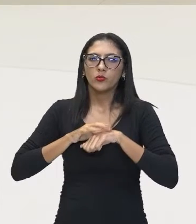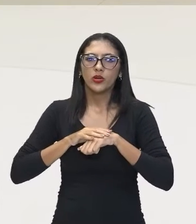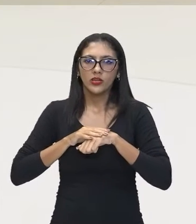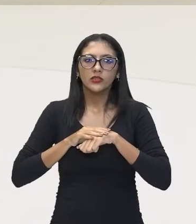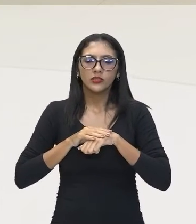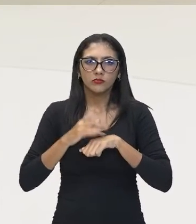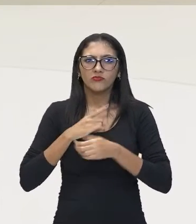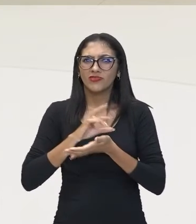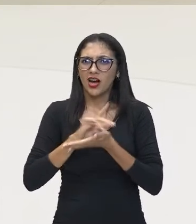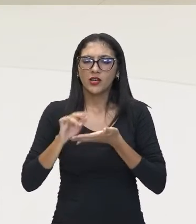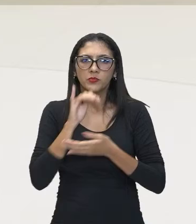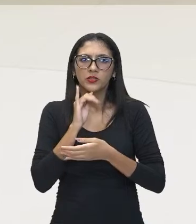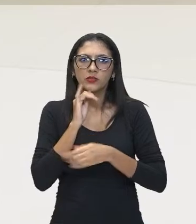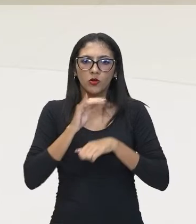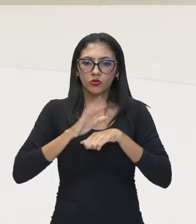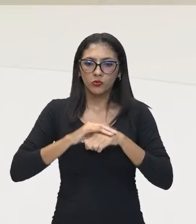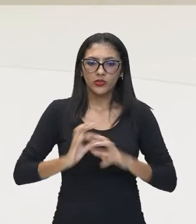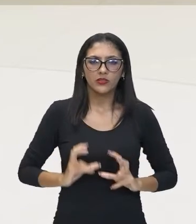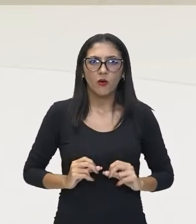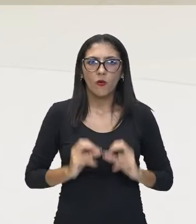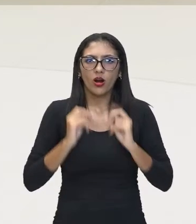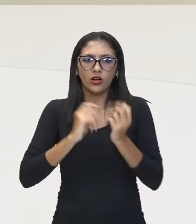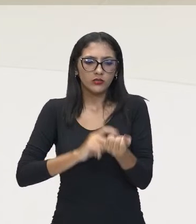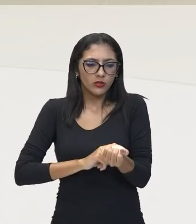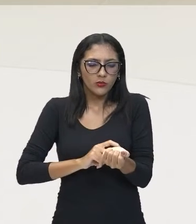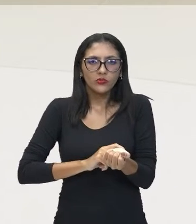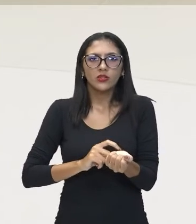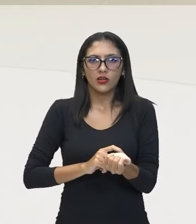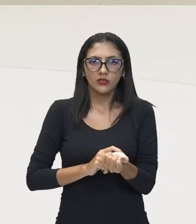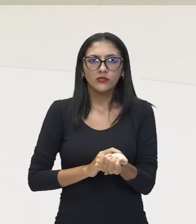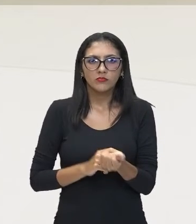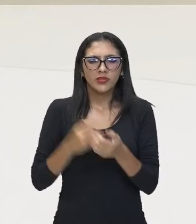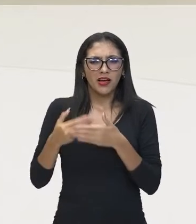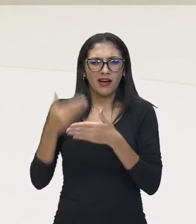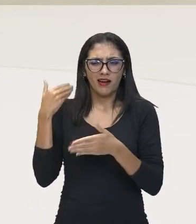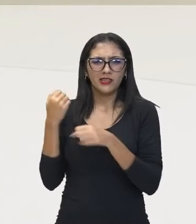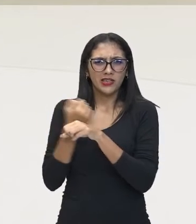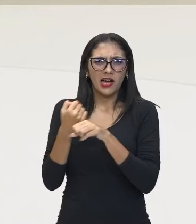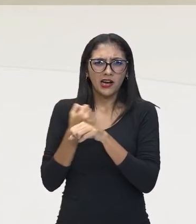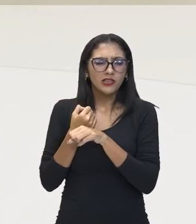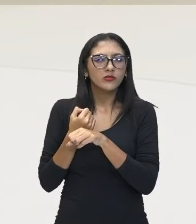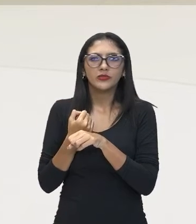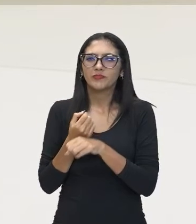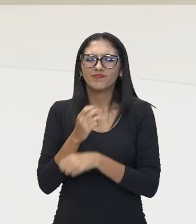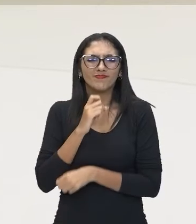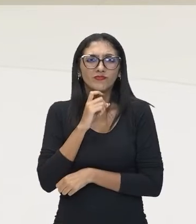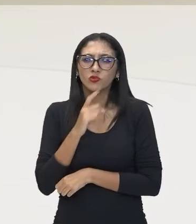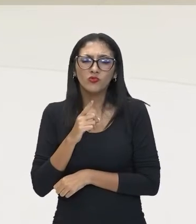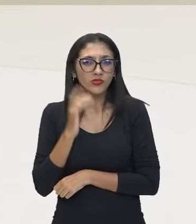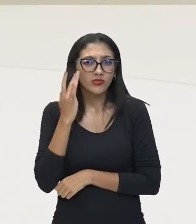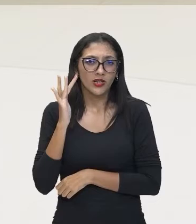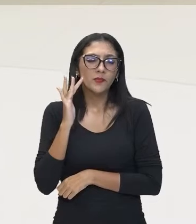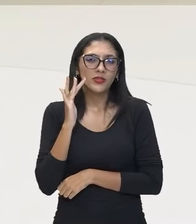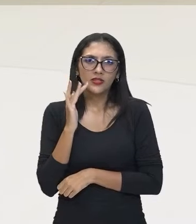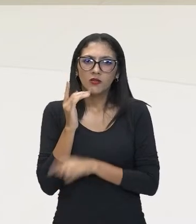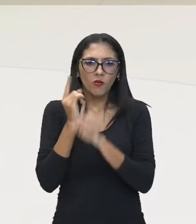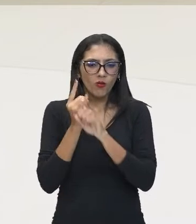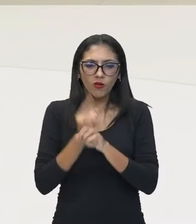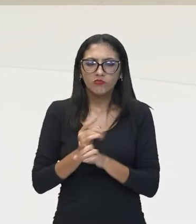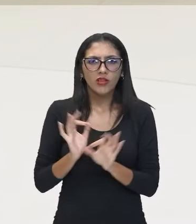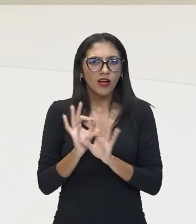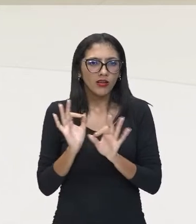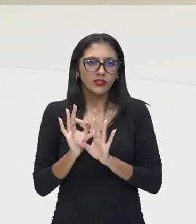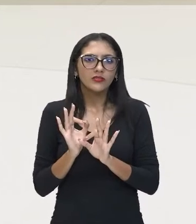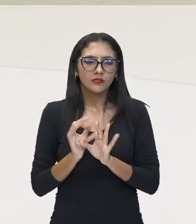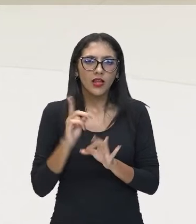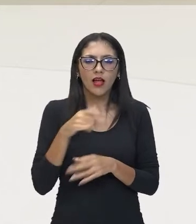leucemia. Hoje a gente já sabe, né, mas naquela época, como era tudo novidade, ainda estava tudo sendo muito descoberto, a Marie, né,